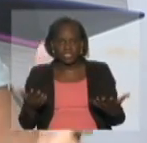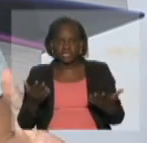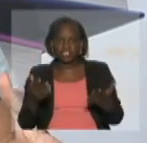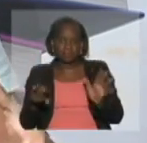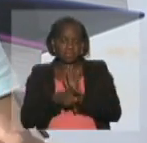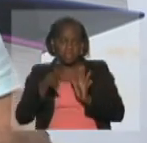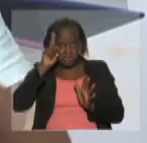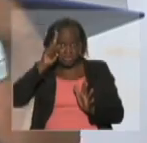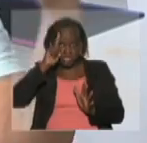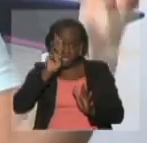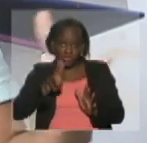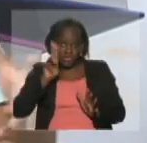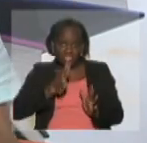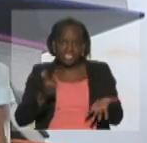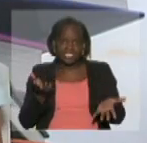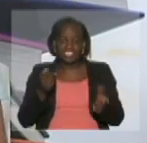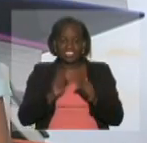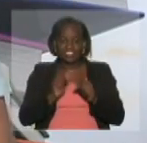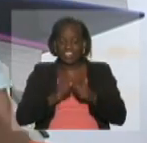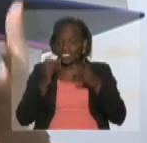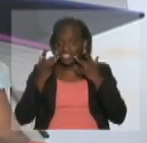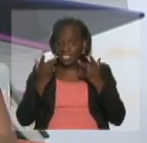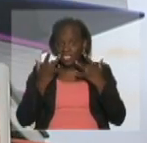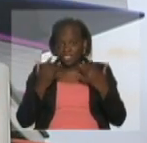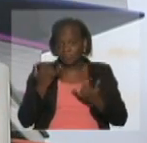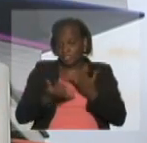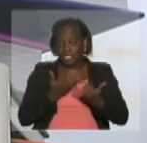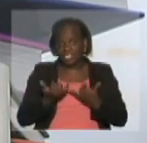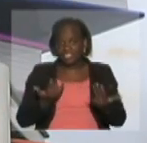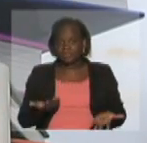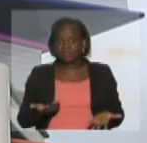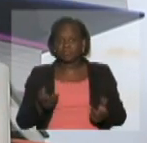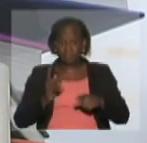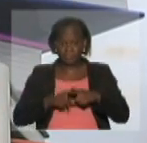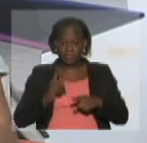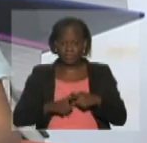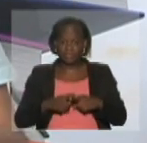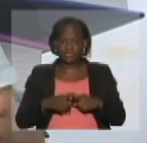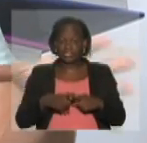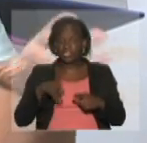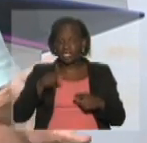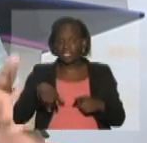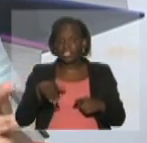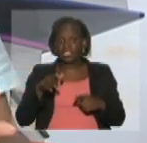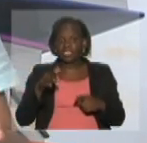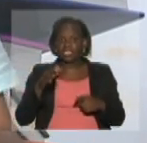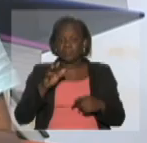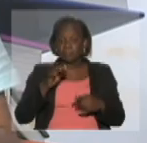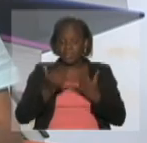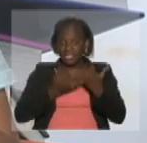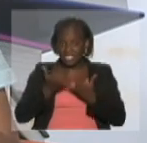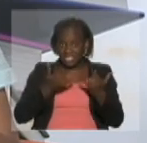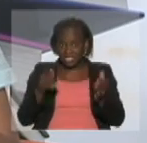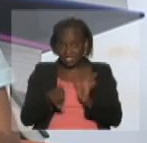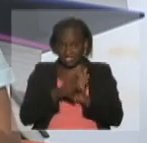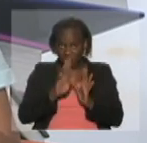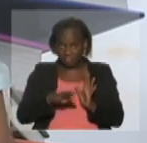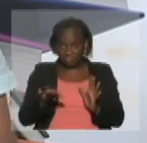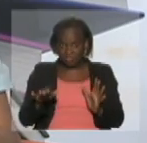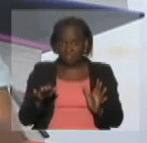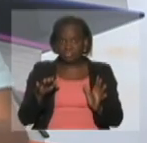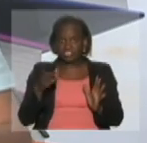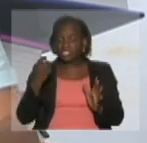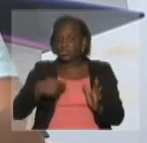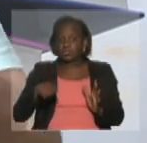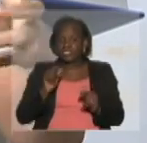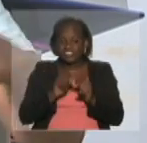do cotidiano para fazer teatro, para brincar. Porque é isso, assim, o brinquedo, ele não precisa